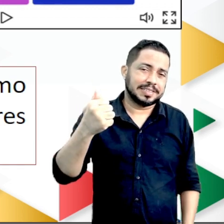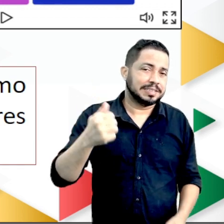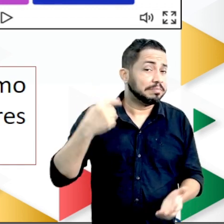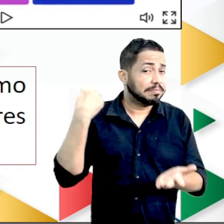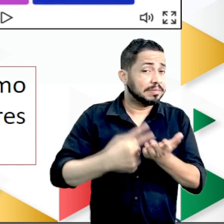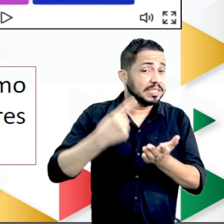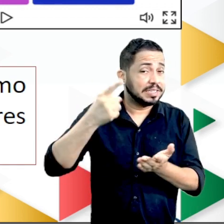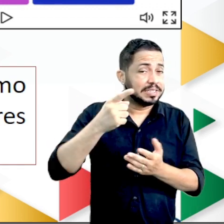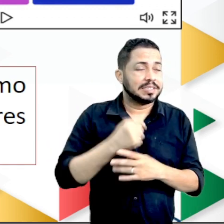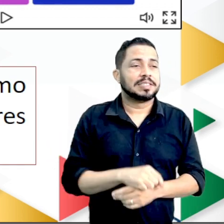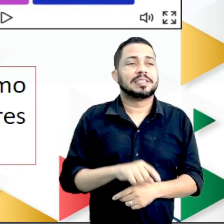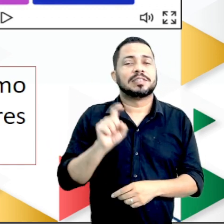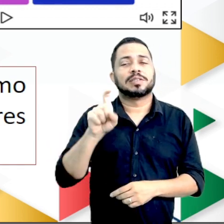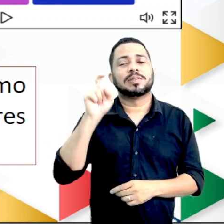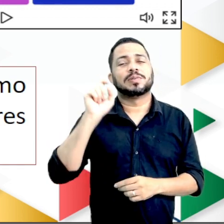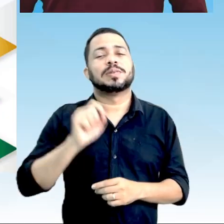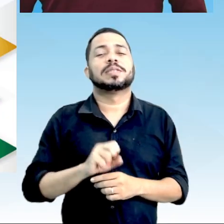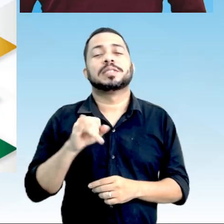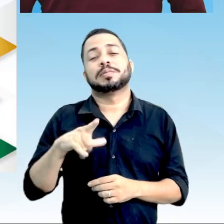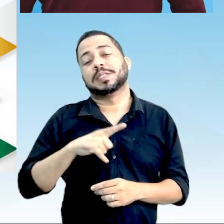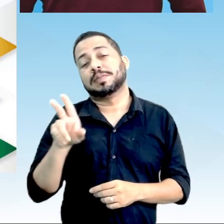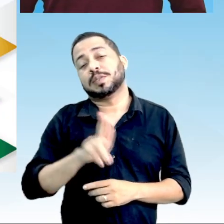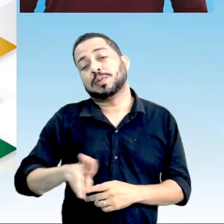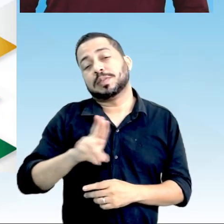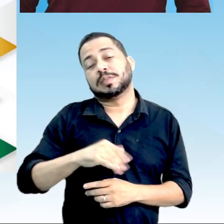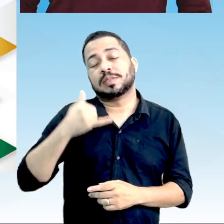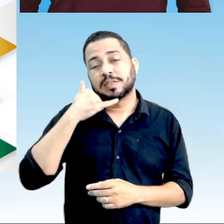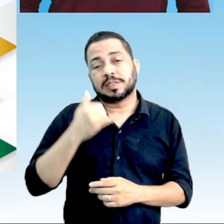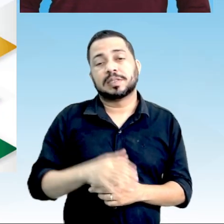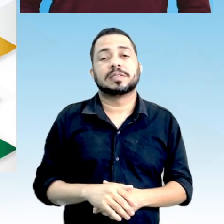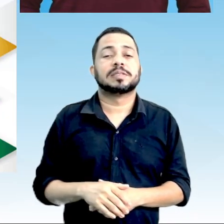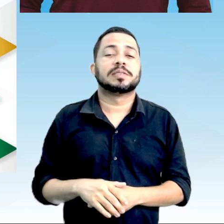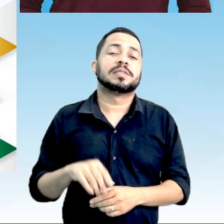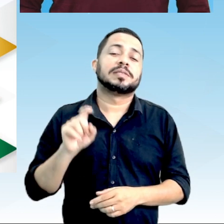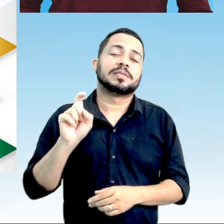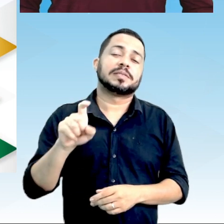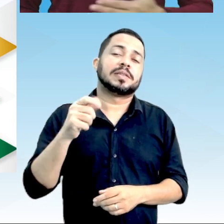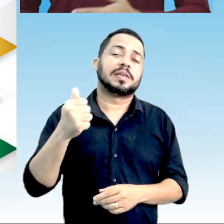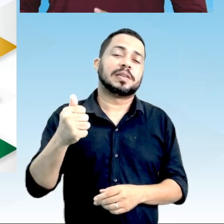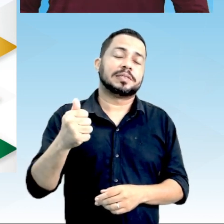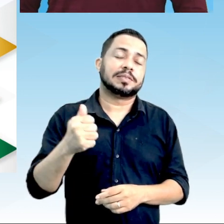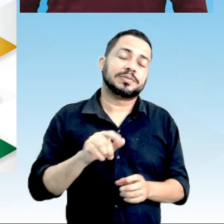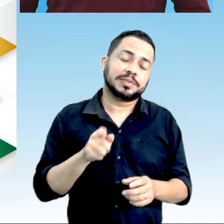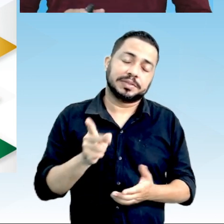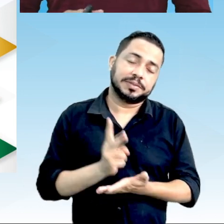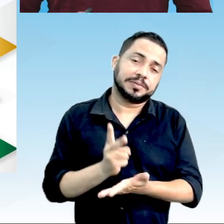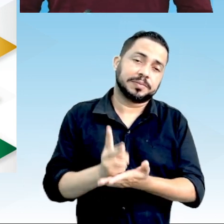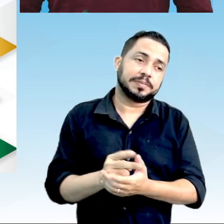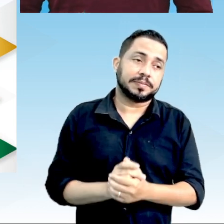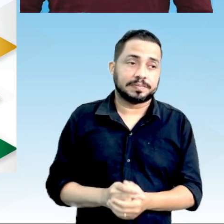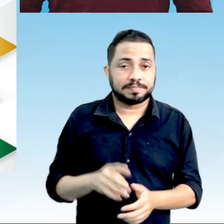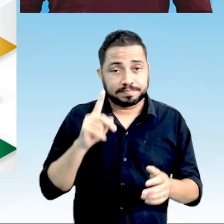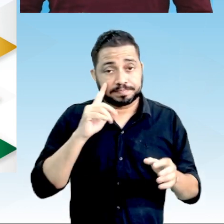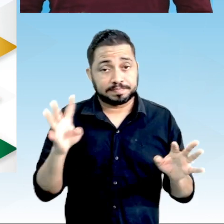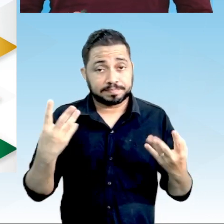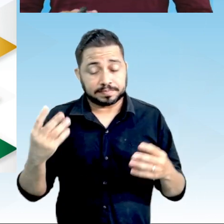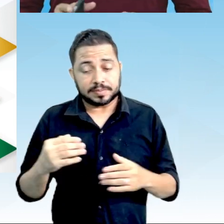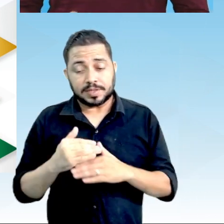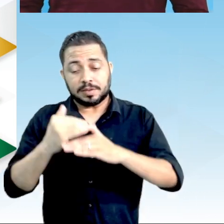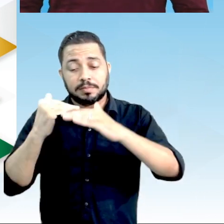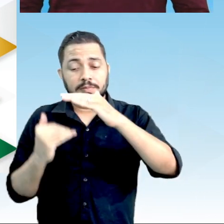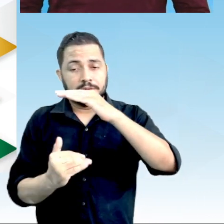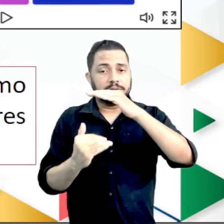Marca aí, dá um toque aí se você estiver usando o teu celular no item A e você vai seguir. Preste atenção na barra inferior aí